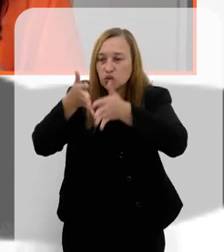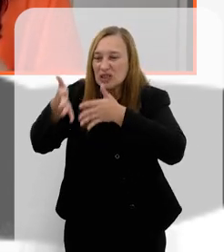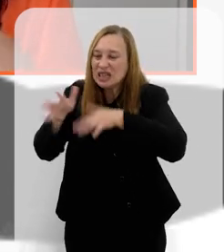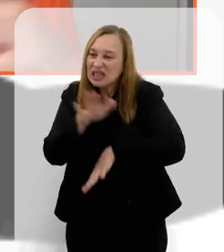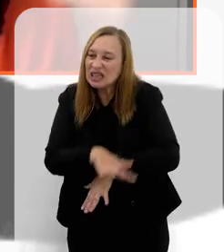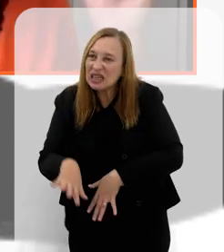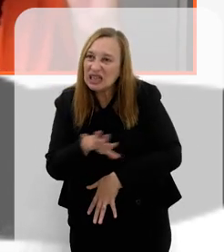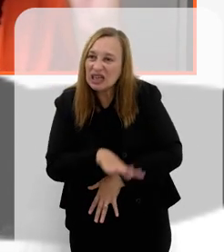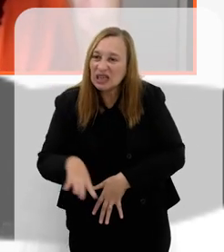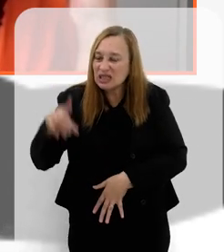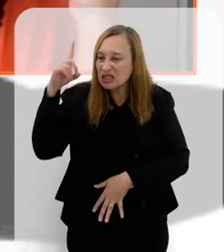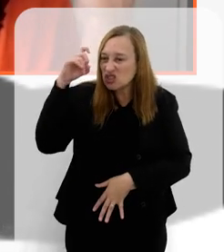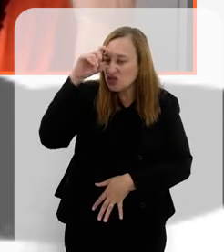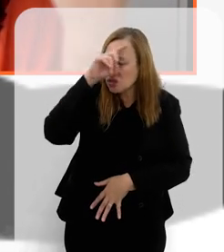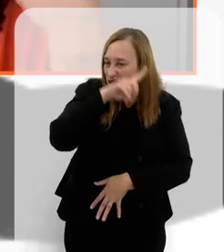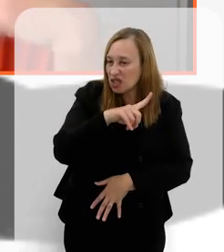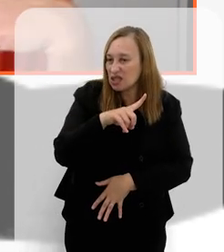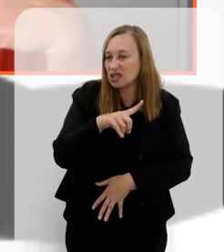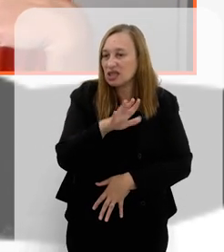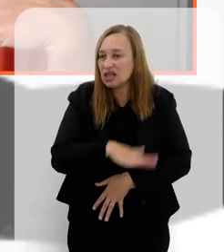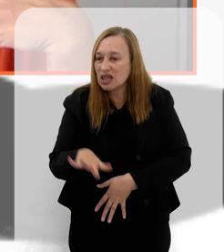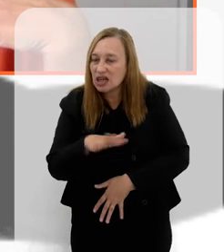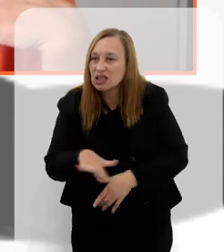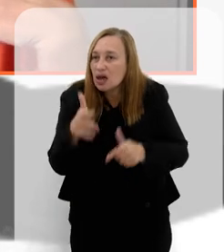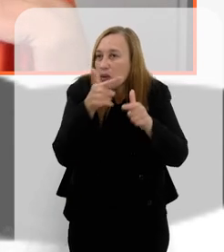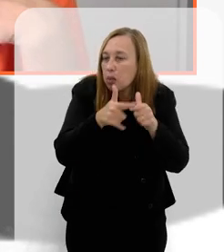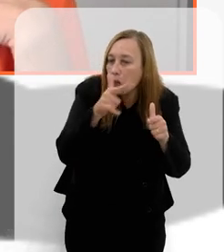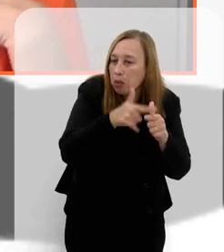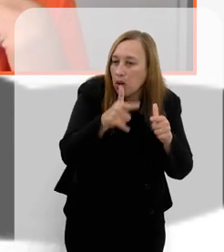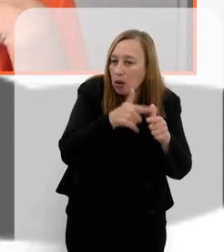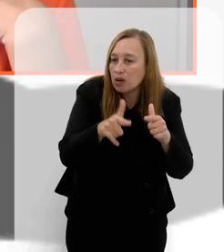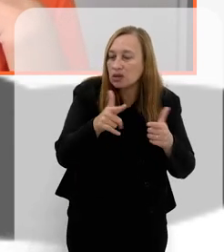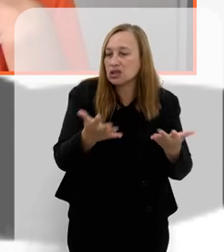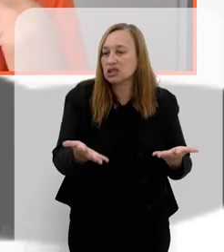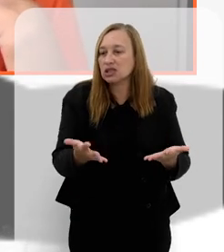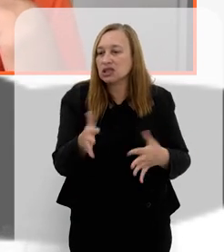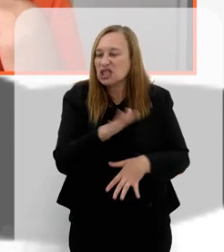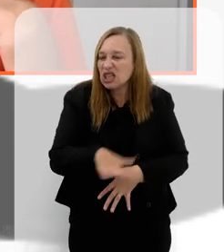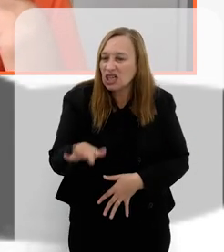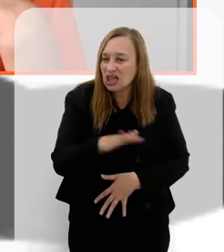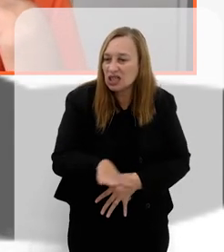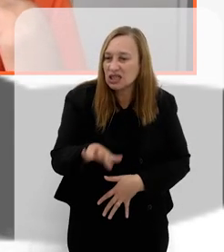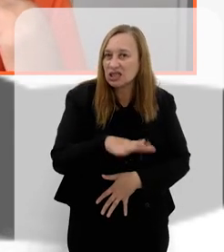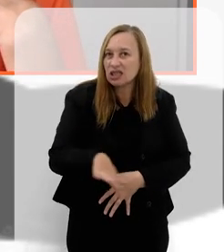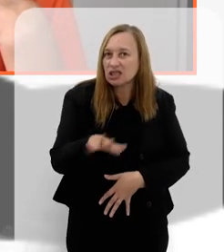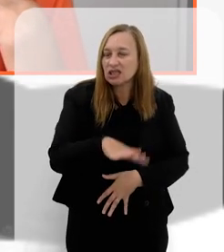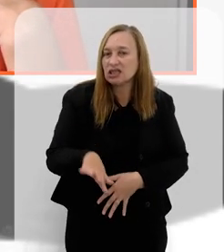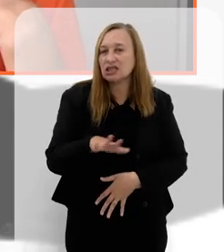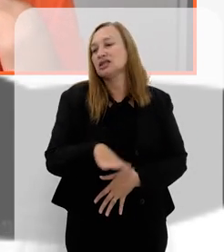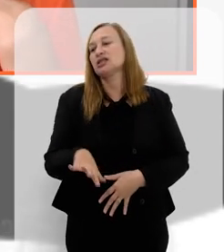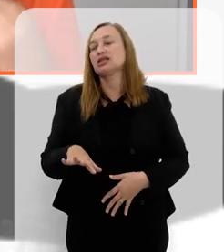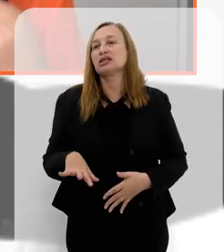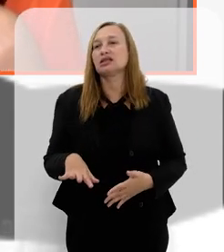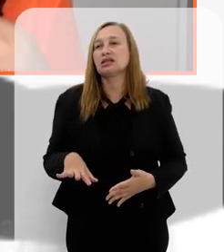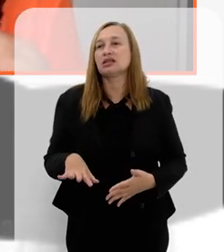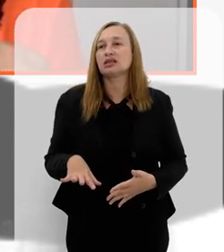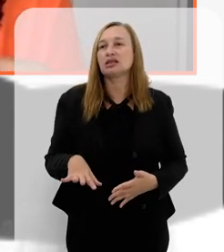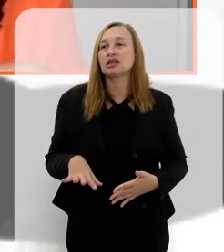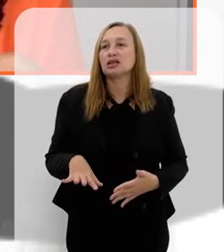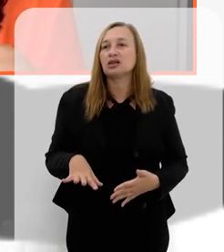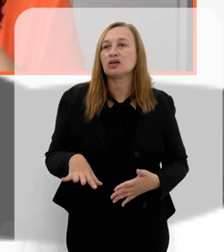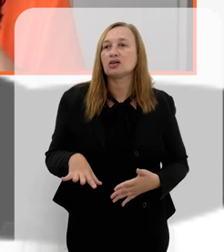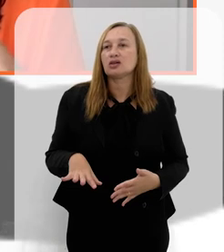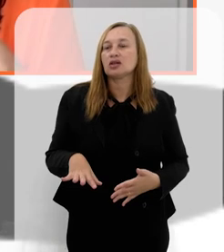Crianças difíceis, criança problema, crianças que são às vezes marginalizadas, né? São as crianças